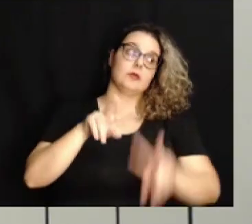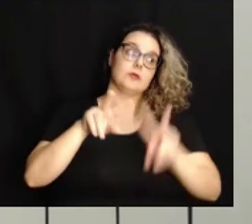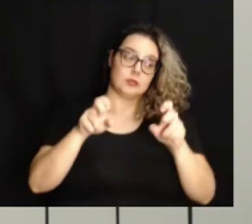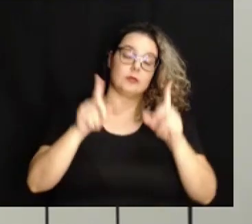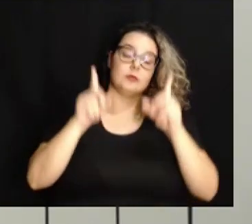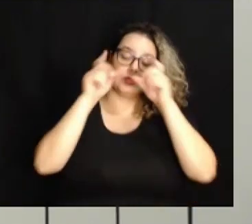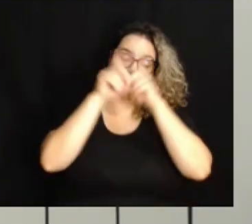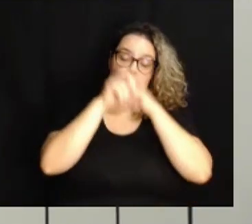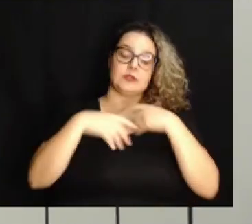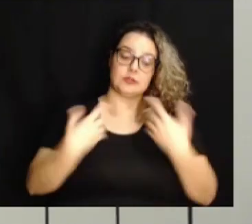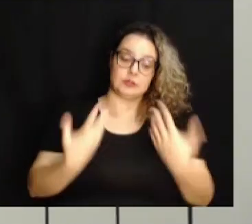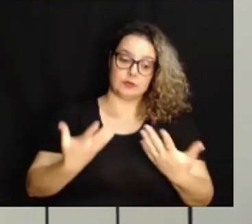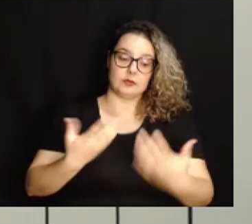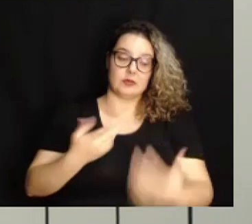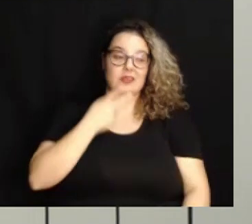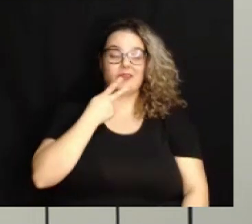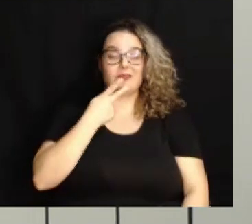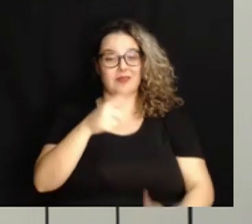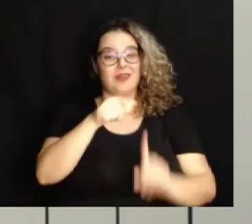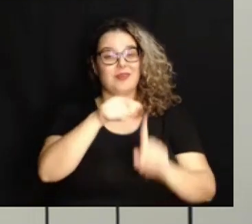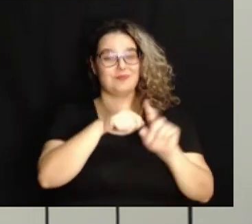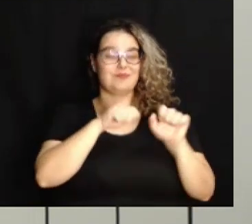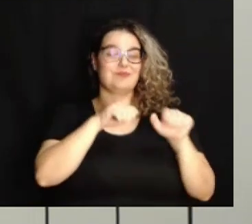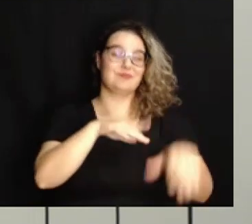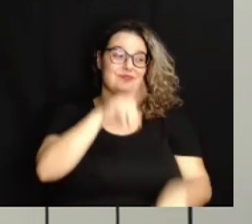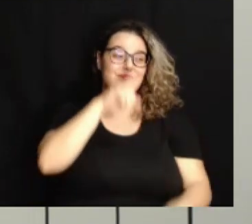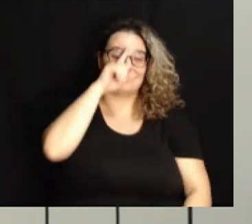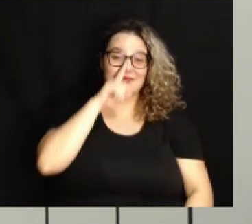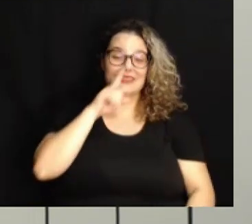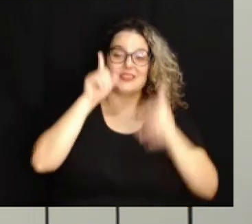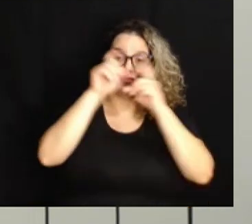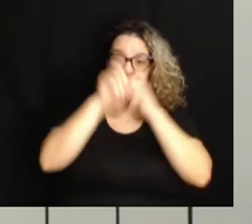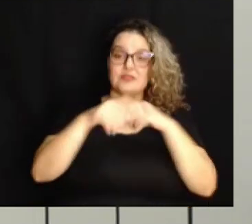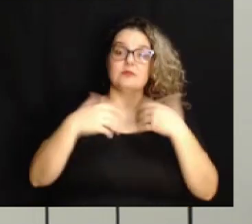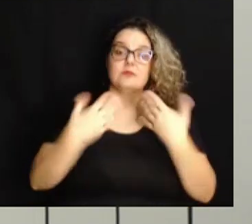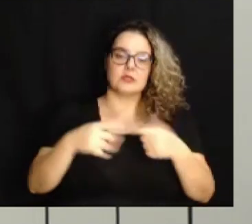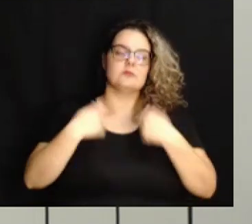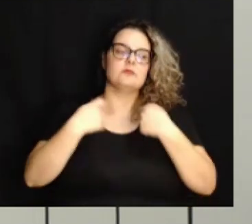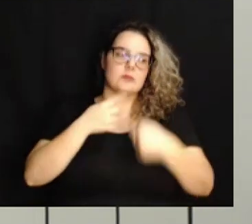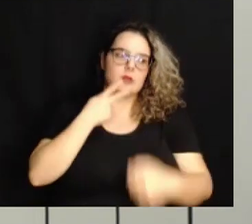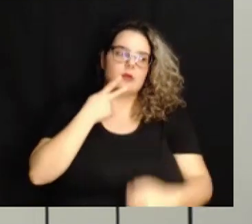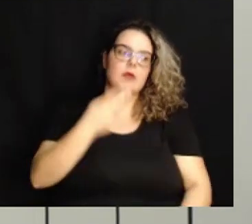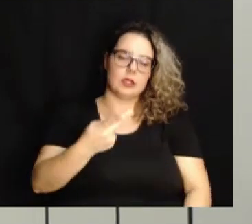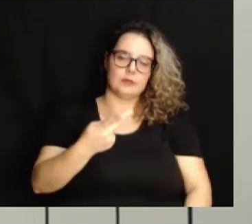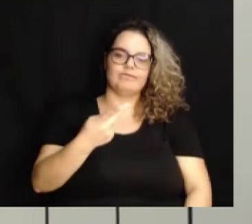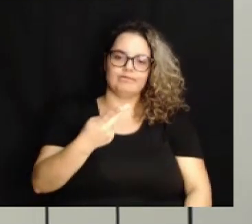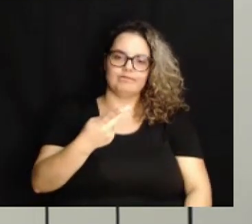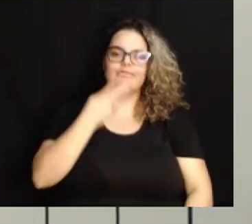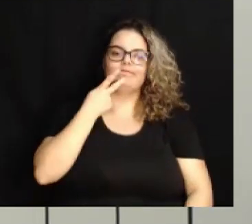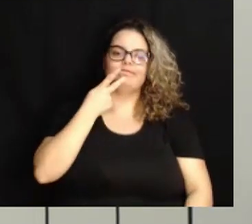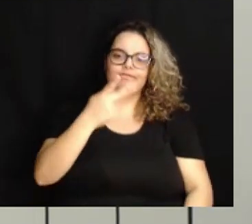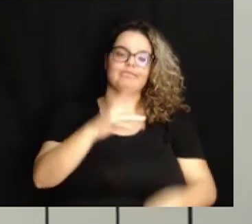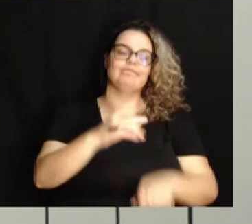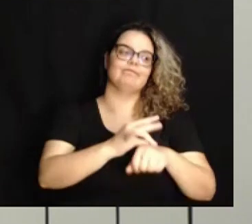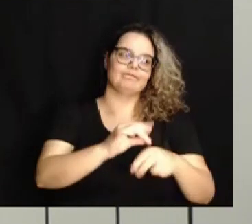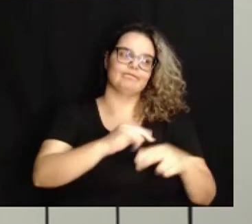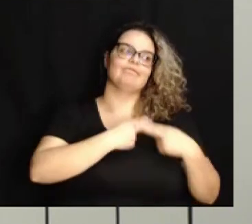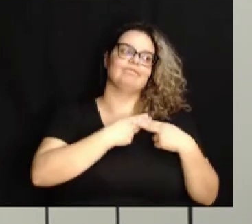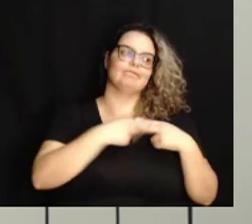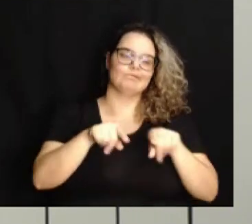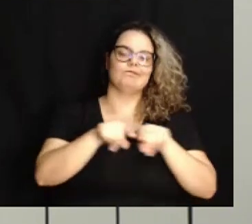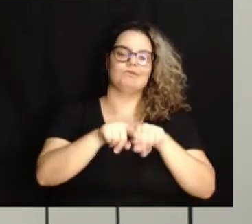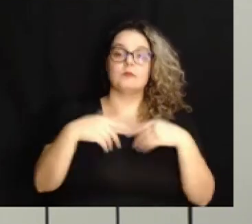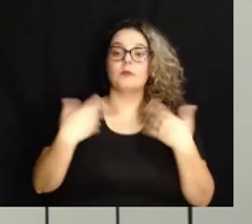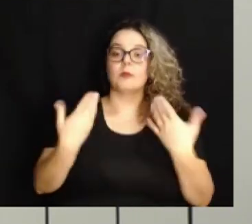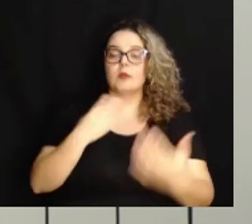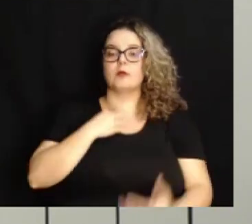Setembro Amarelo é complexo, mas é necessário falar, e falar do luto também. Vamos lá, então, com o